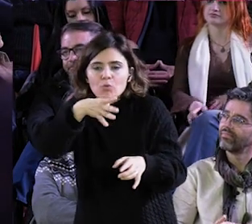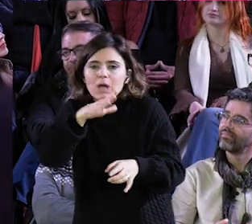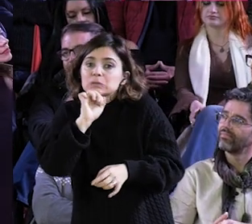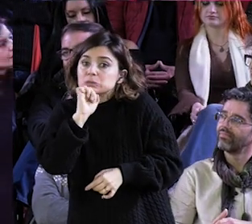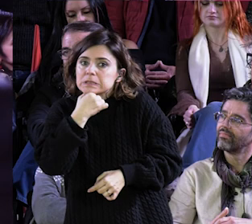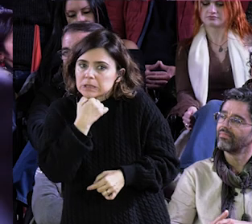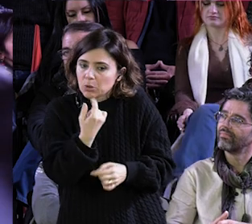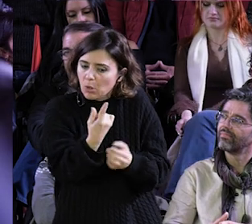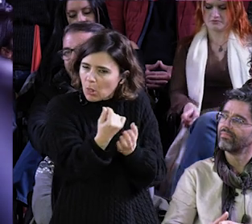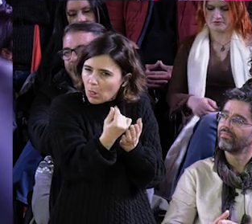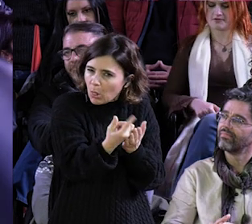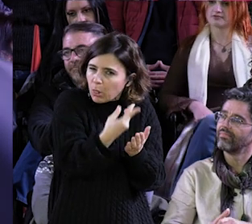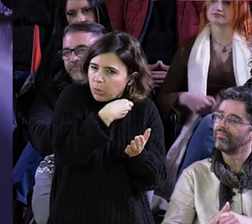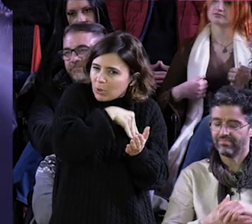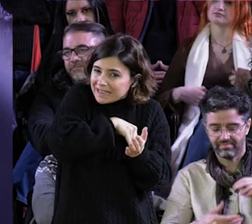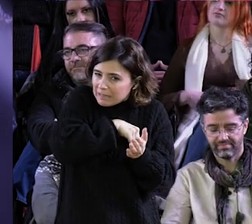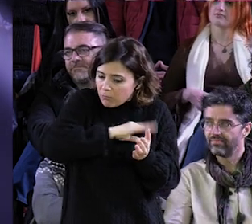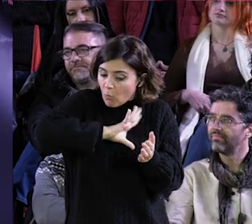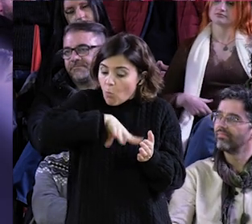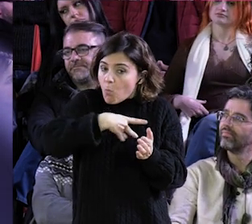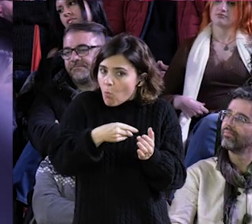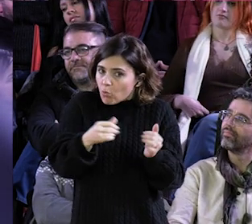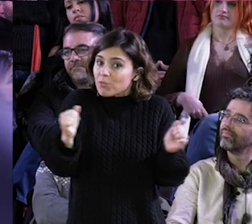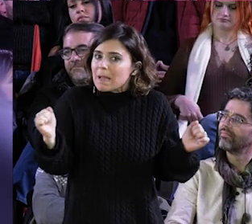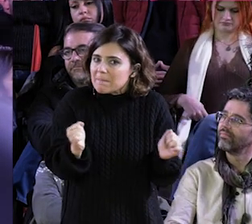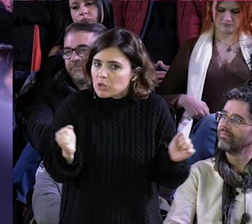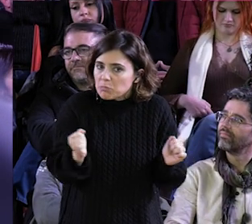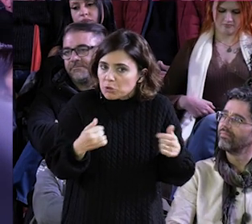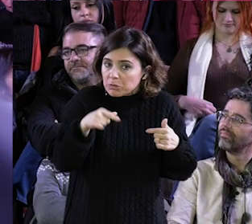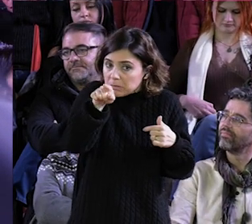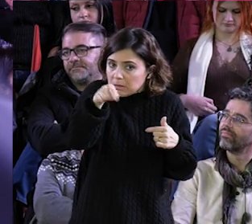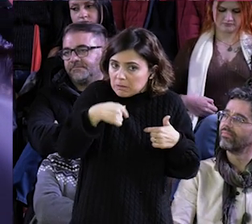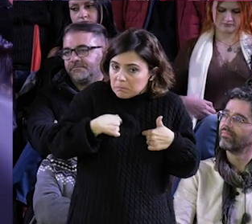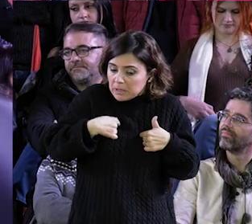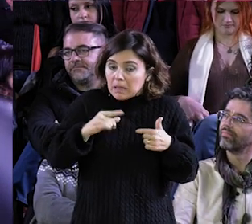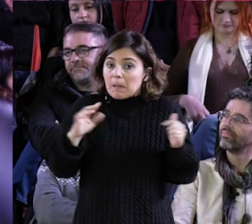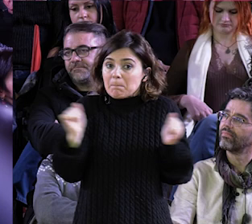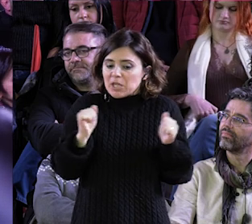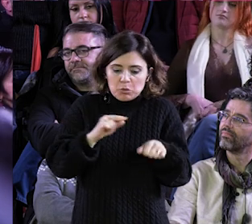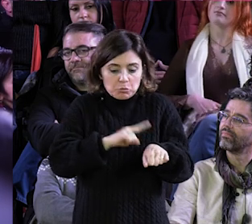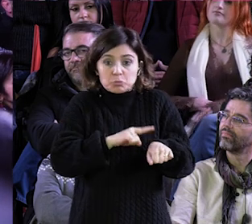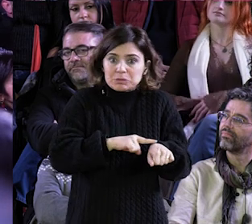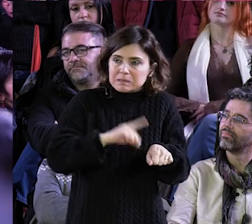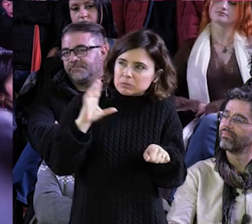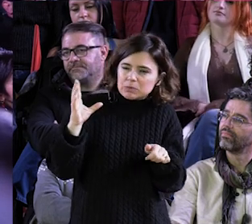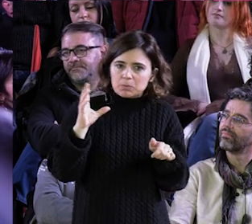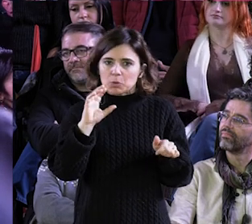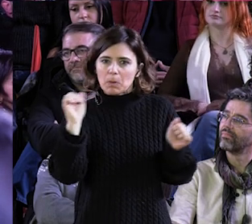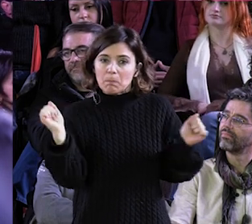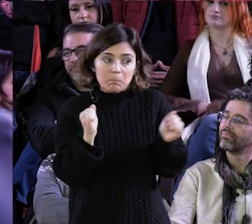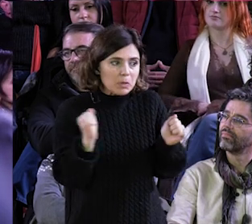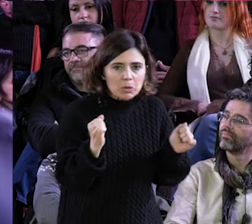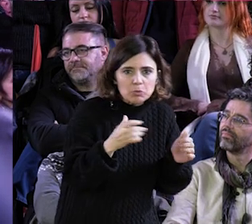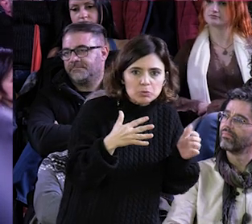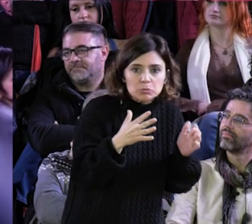muito lucrativo que o mundo tenha medo, medo de ti e de mim, medo dos tempos, medo pelos meus e medo de